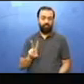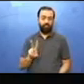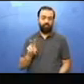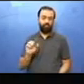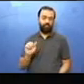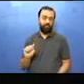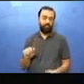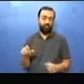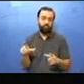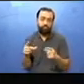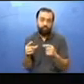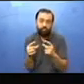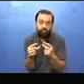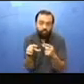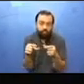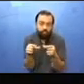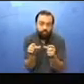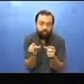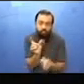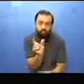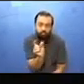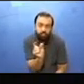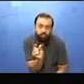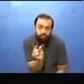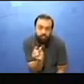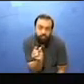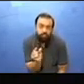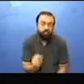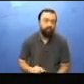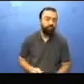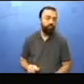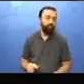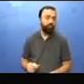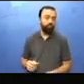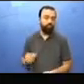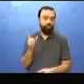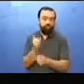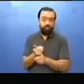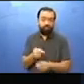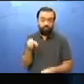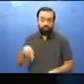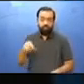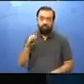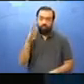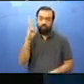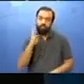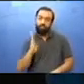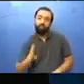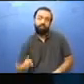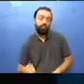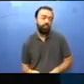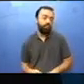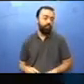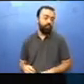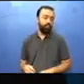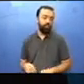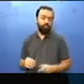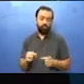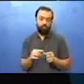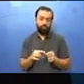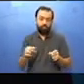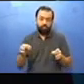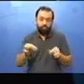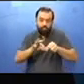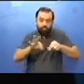de todas as tartarugas marinhas que são encontradas aqui no Brasil. Ela mede até 72